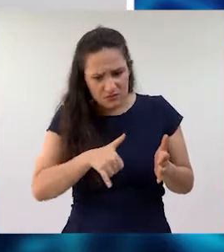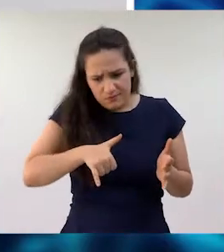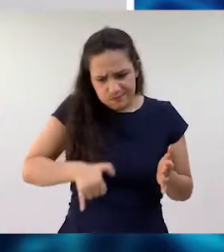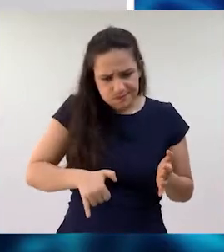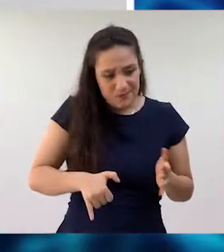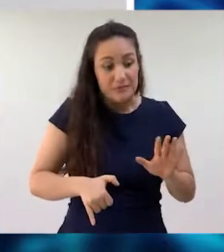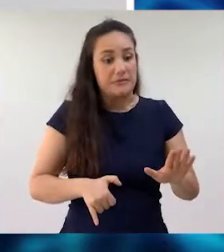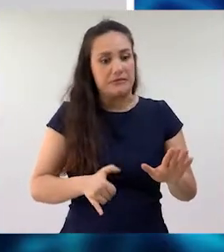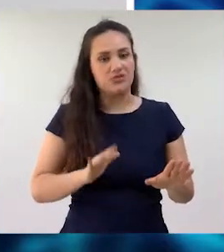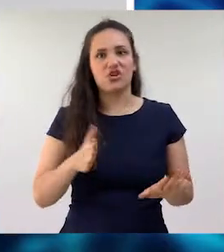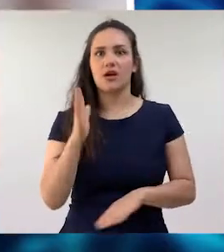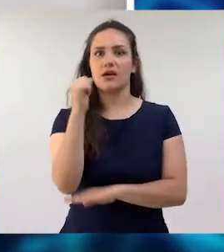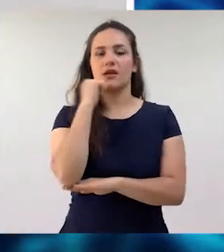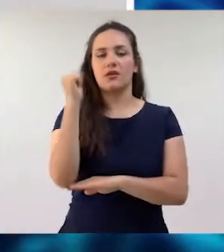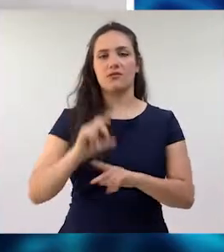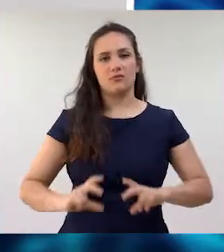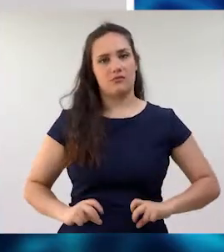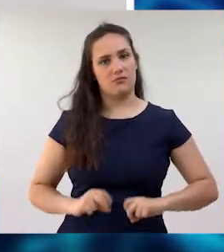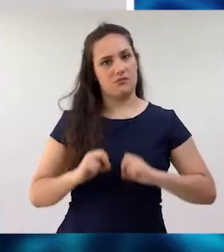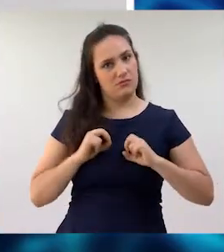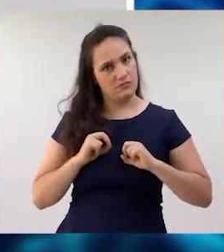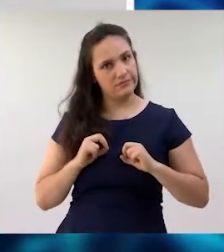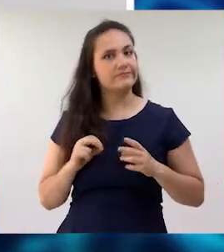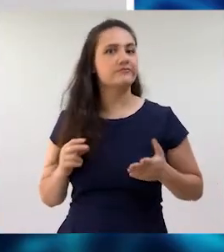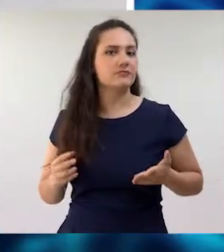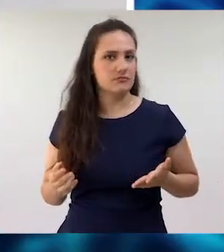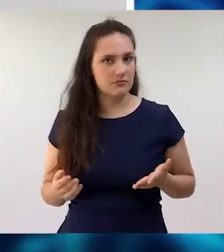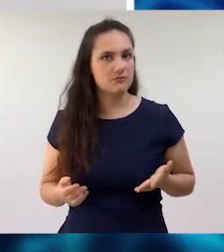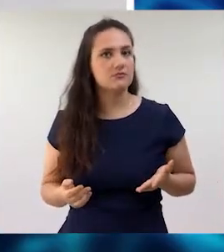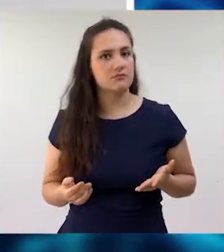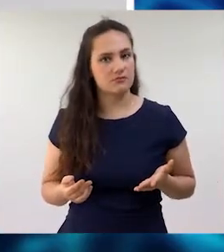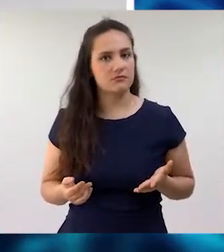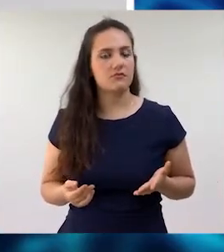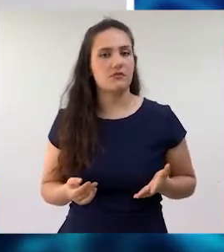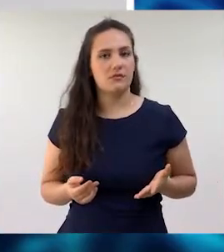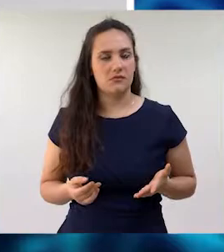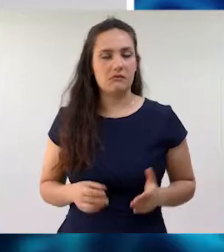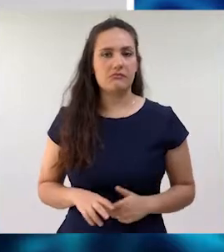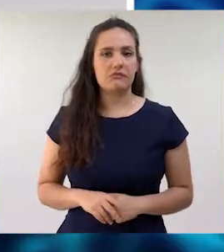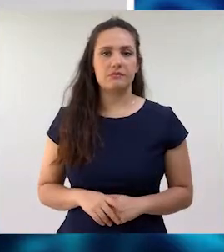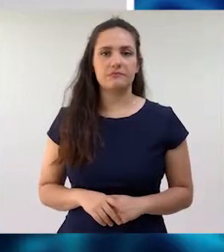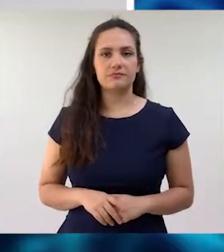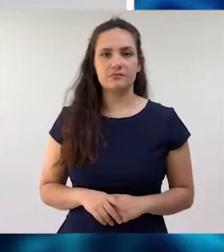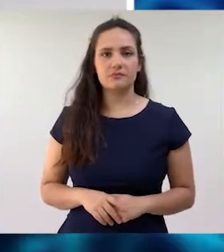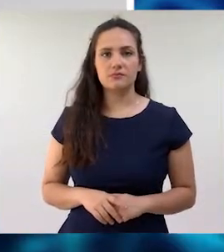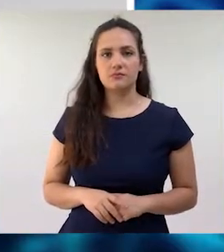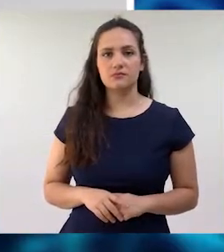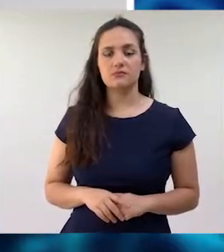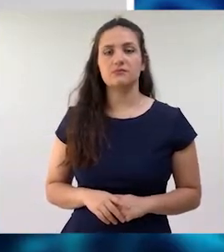avançada. E então se associou o sangue oculto a um exame que